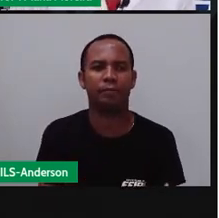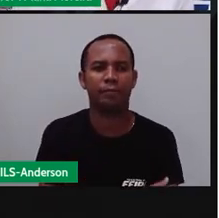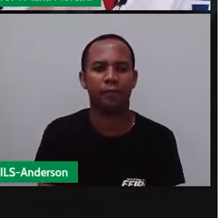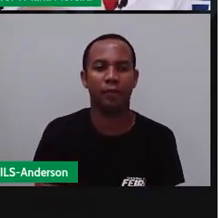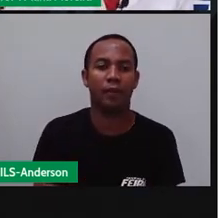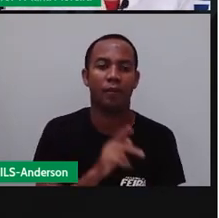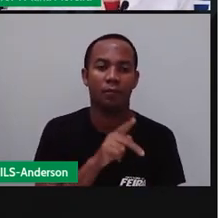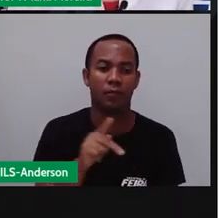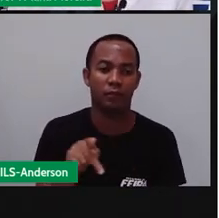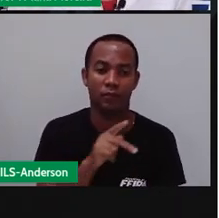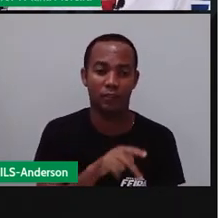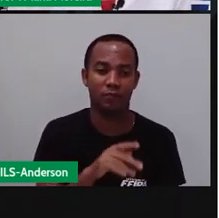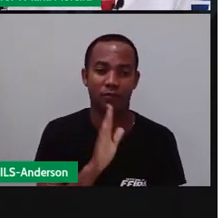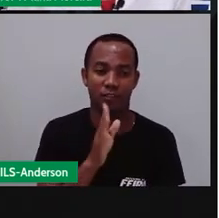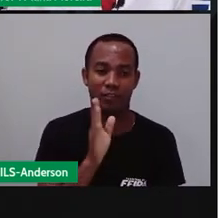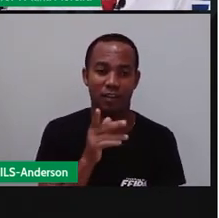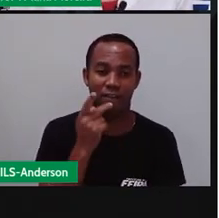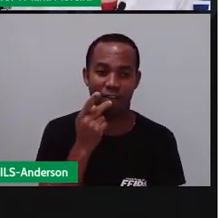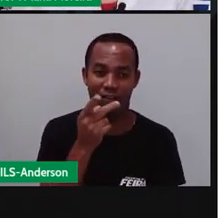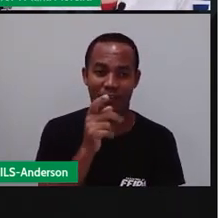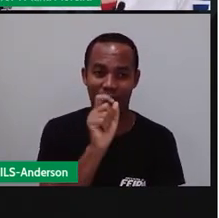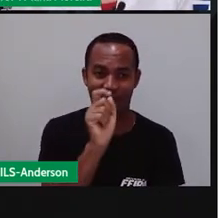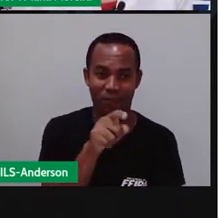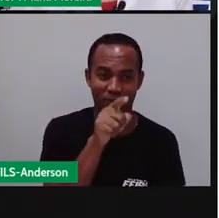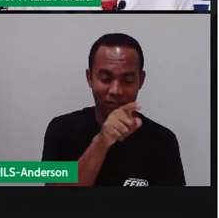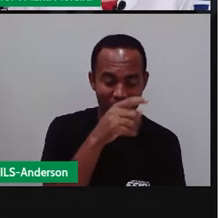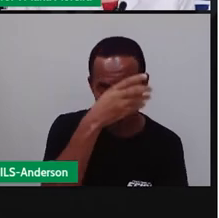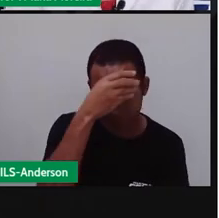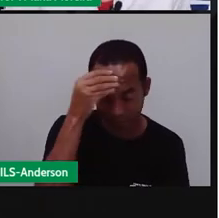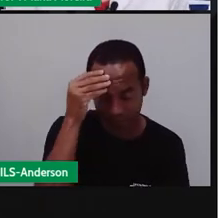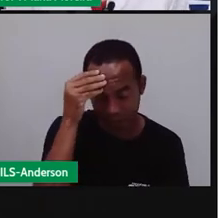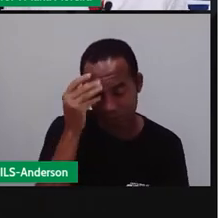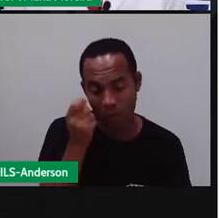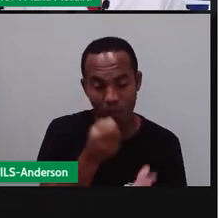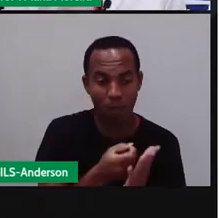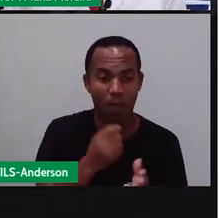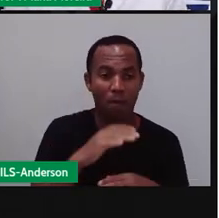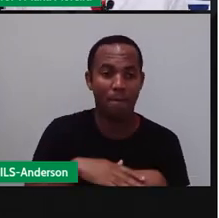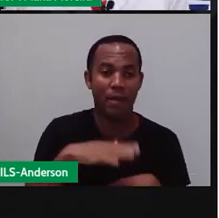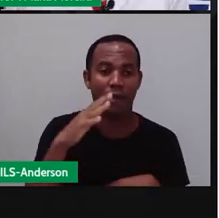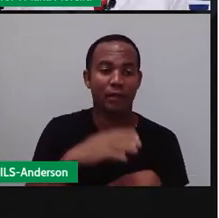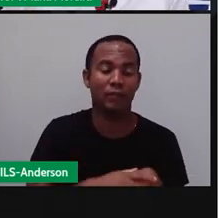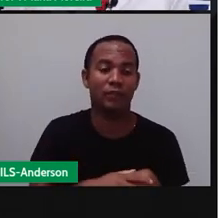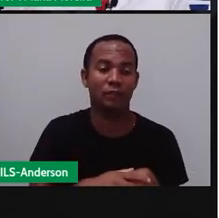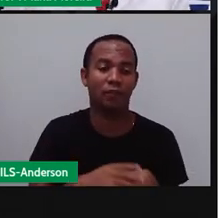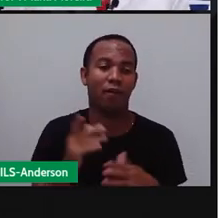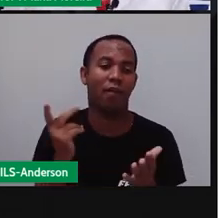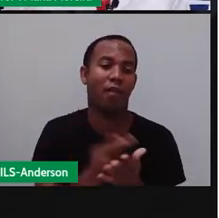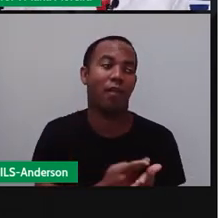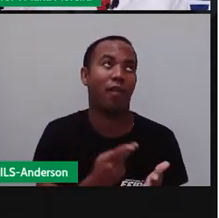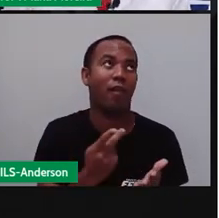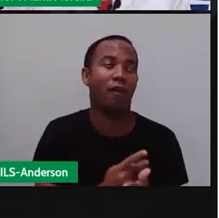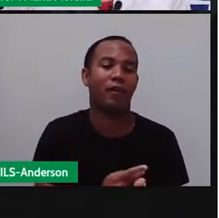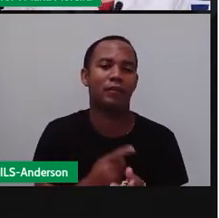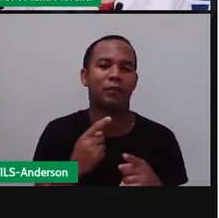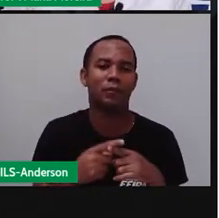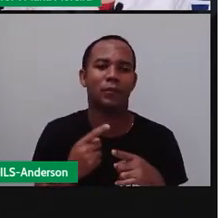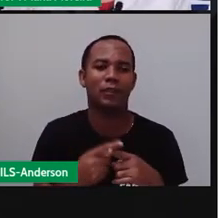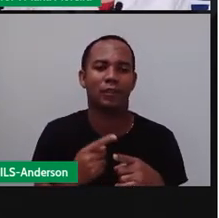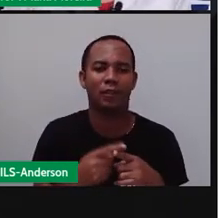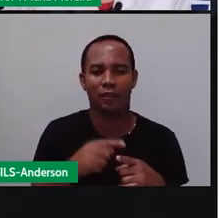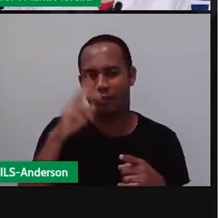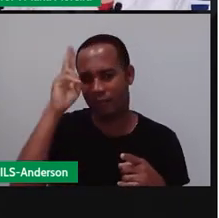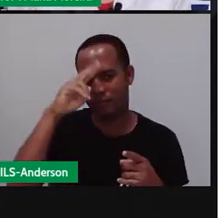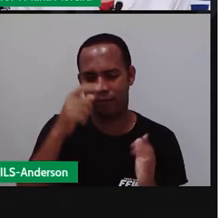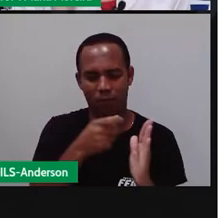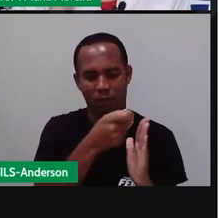Promaria que você nunca comprou alguma coisa que não precisava ou que o seu responsável não comprou alguma coisa que não precisava. Lembra lá do